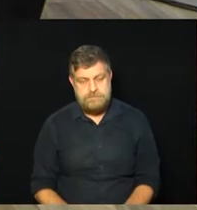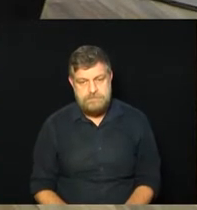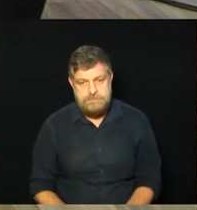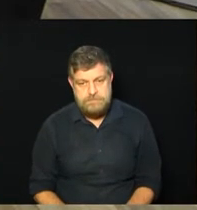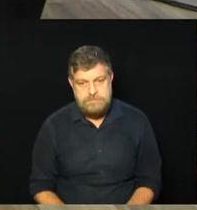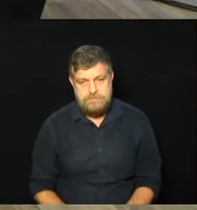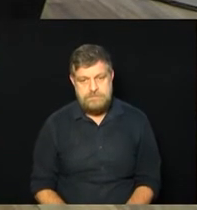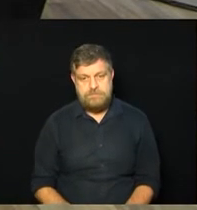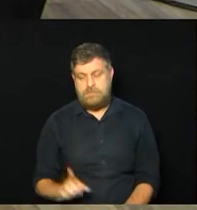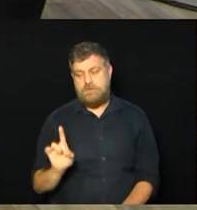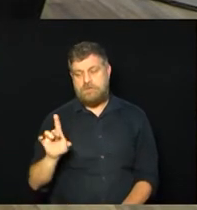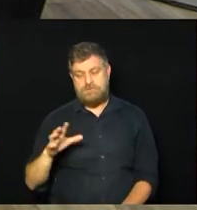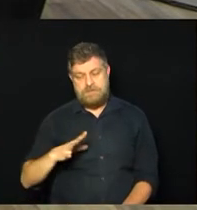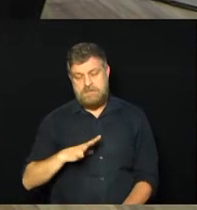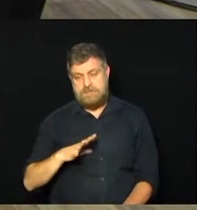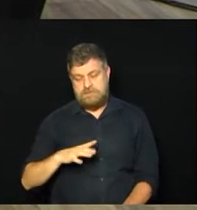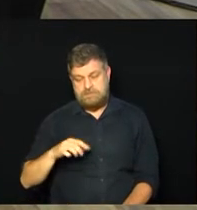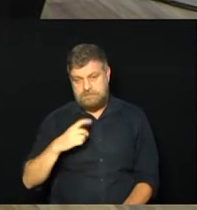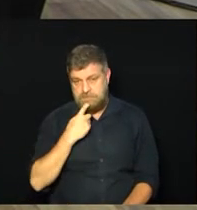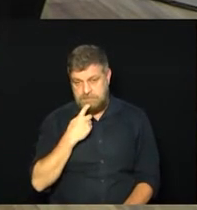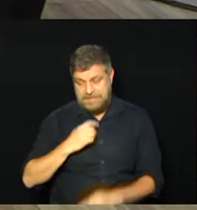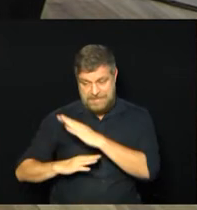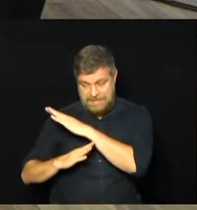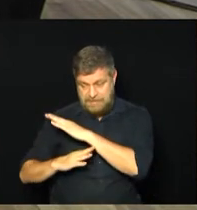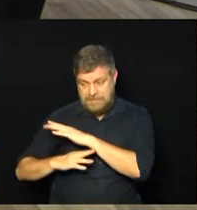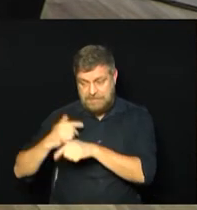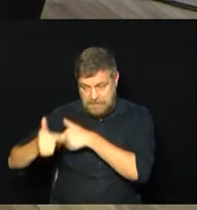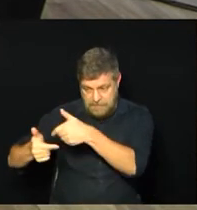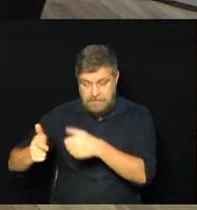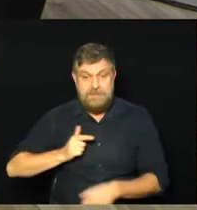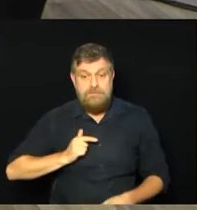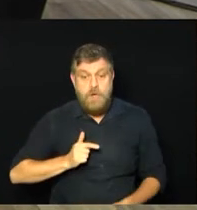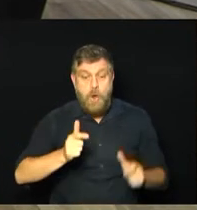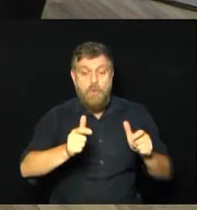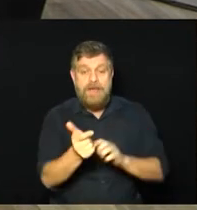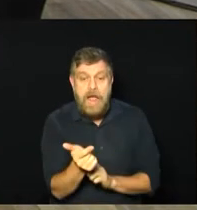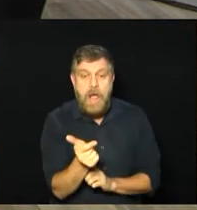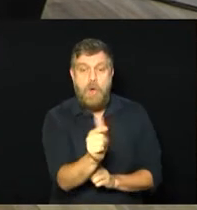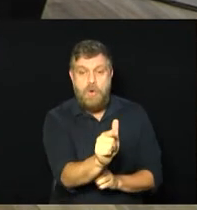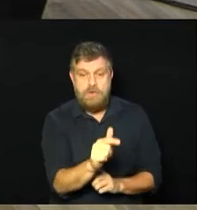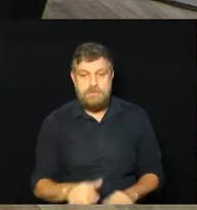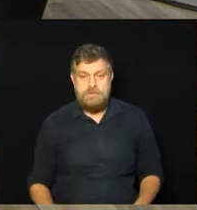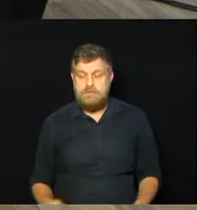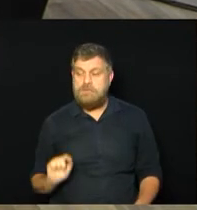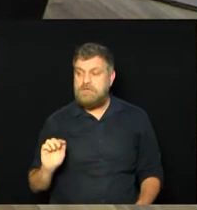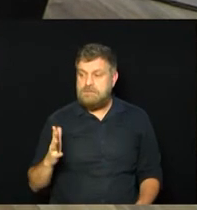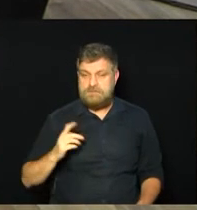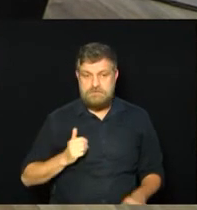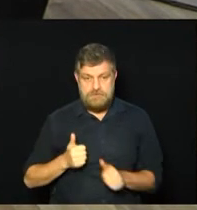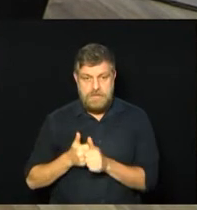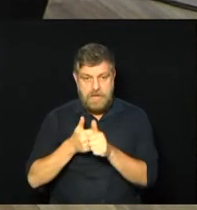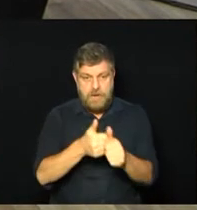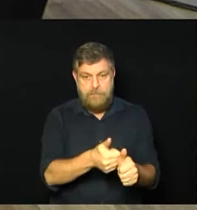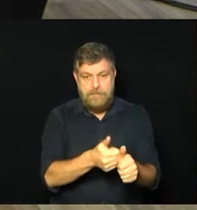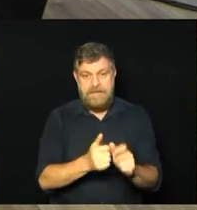E não é só aqui na Câmara que teve atividade, viu, Gabriel? A gente teve uma atividade fora também das comissões. Então, a gente acompanha agora,